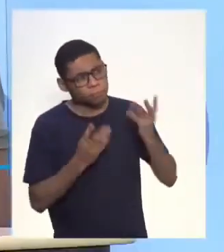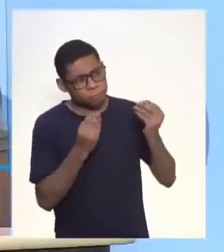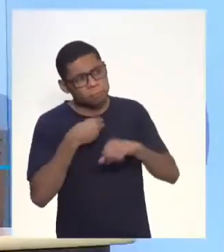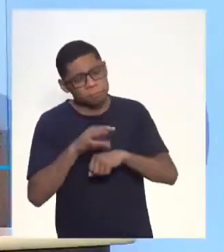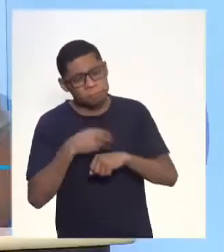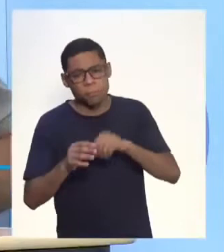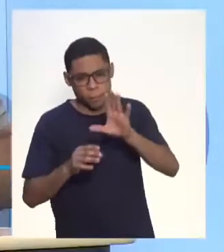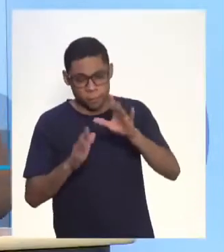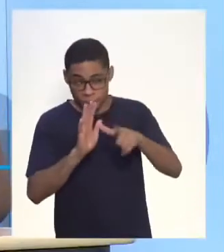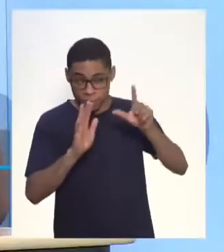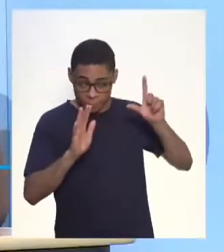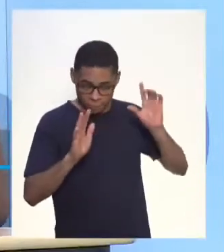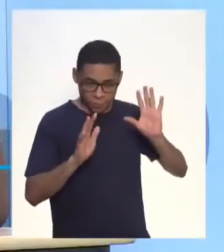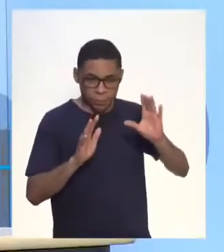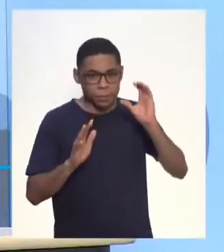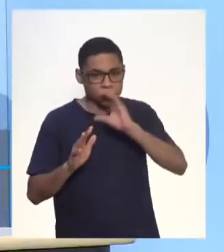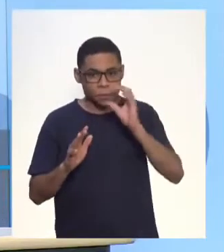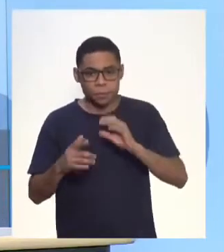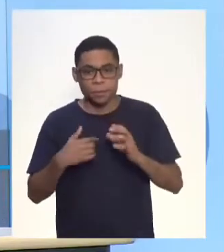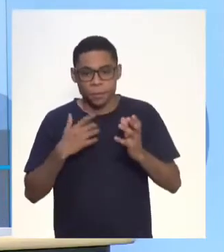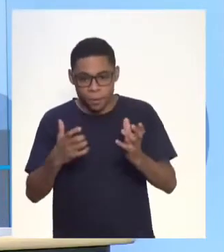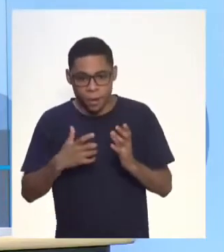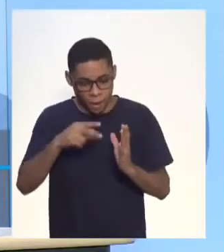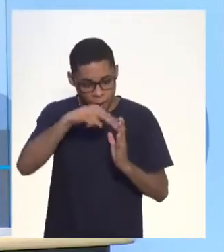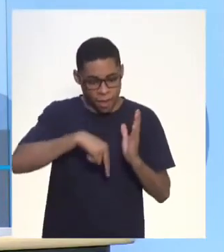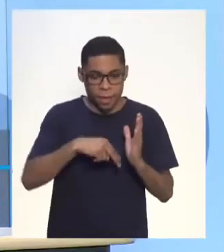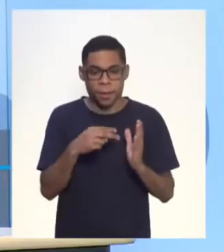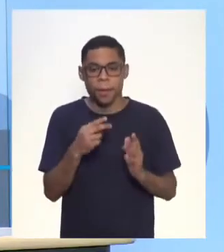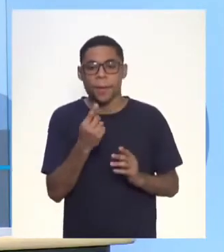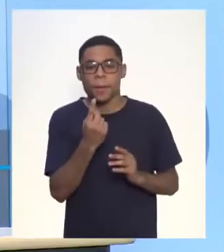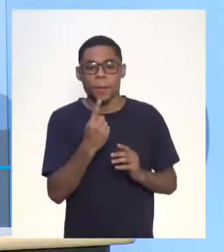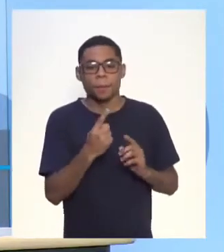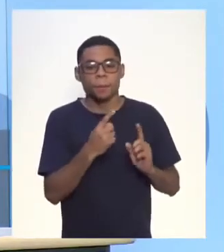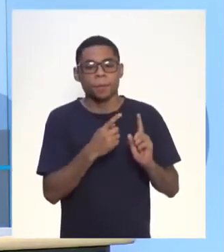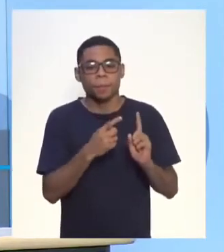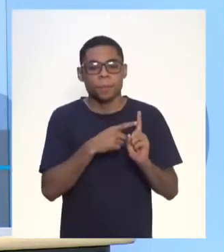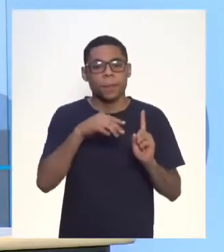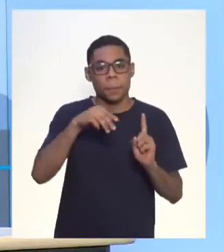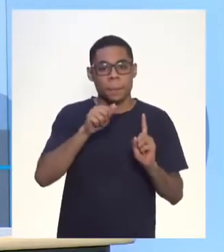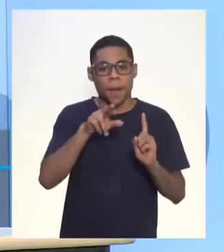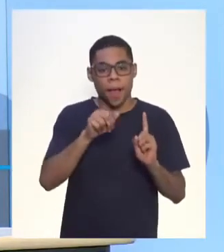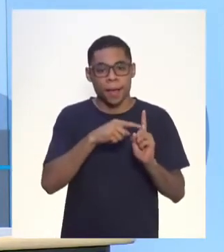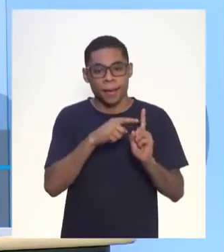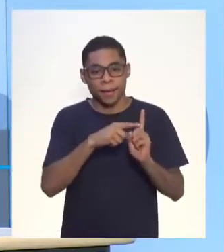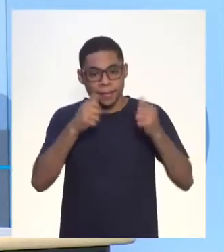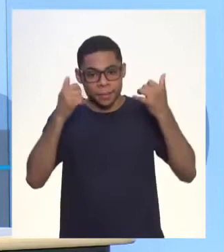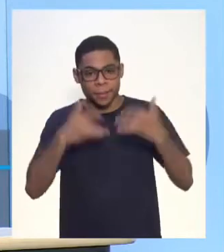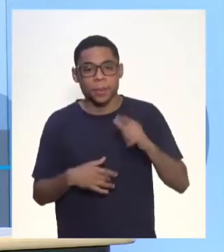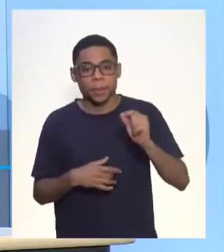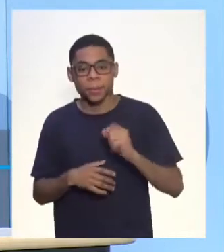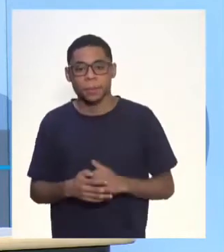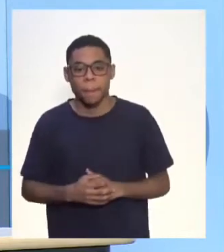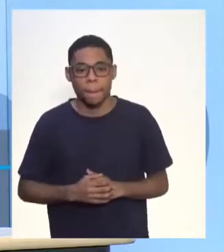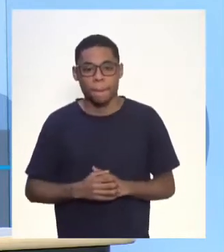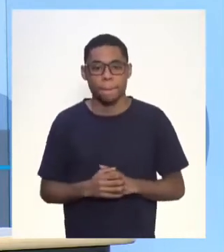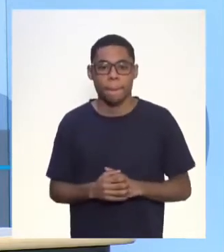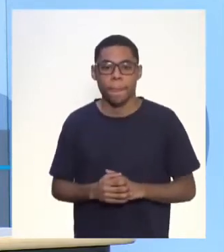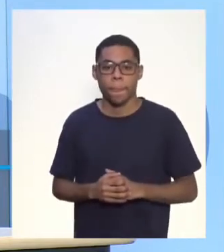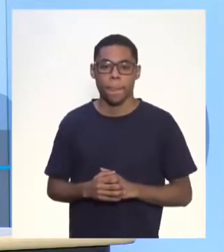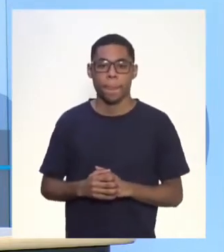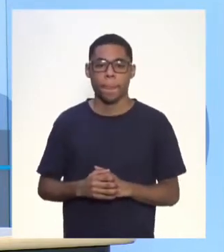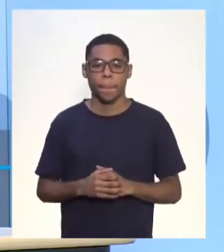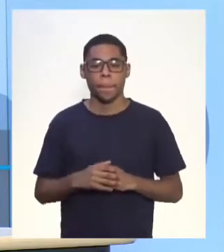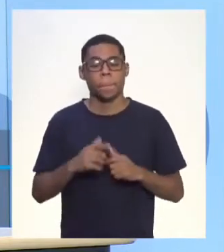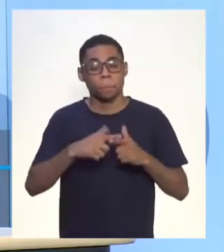antes, eu queria aqui ler o comentário da Mara, né? que falou o seguinte, né? Em relação